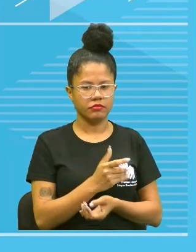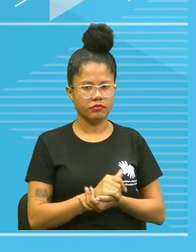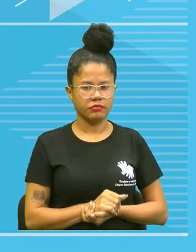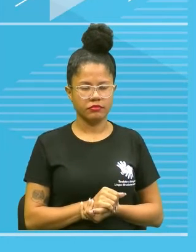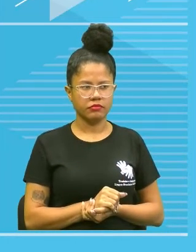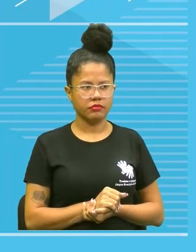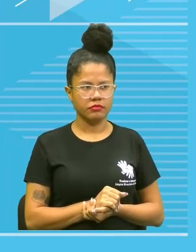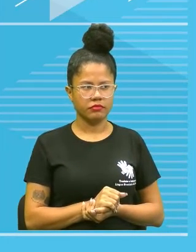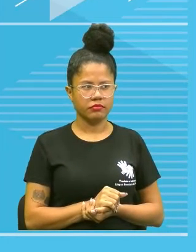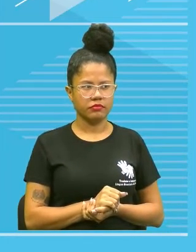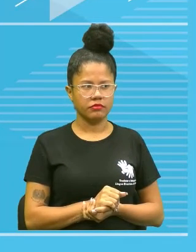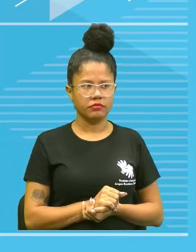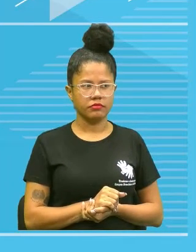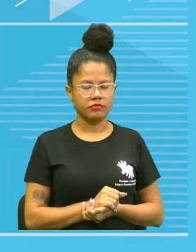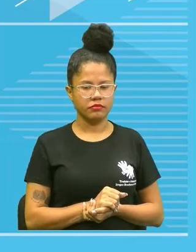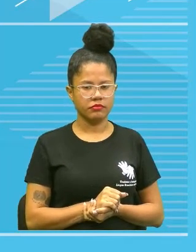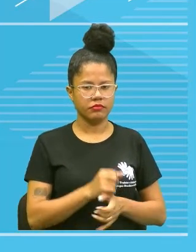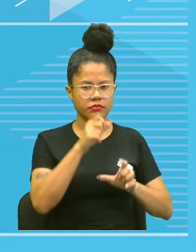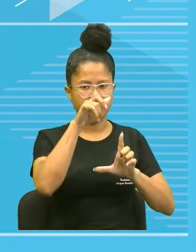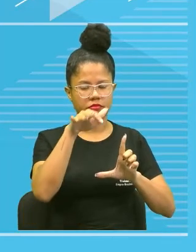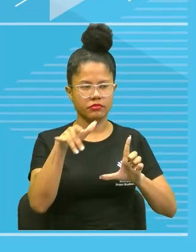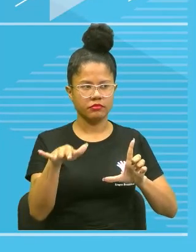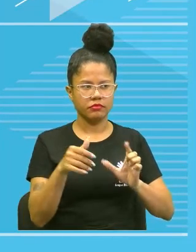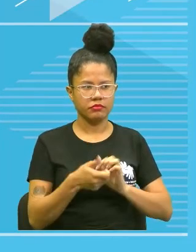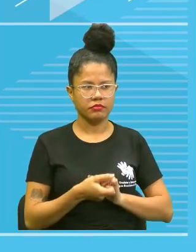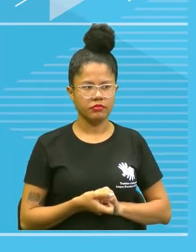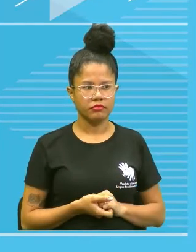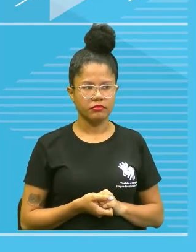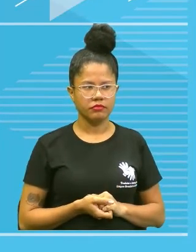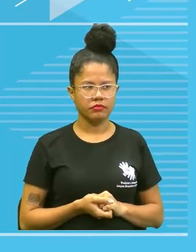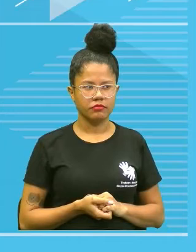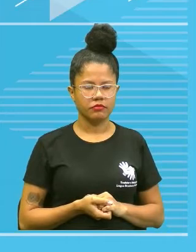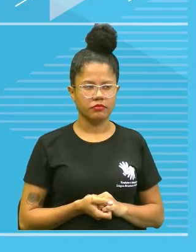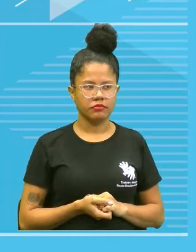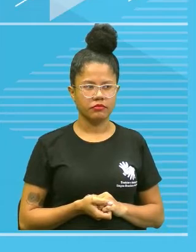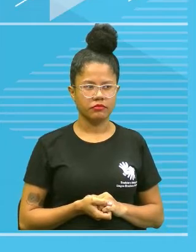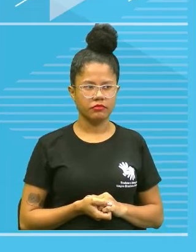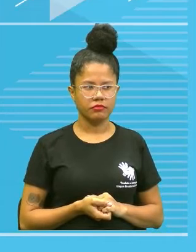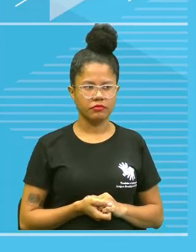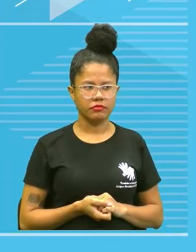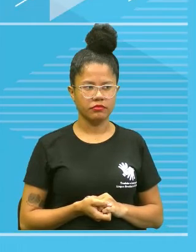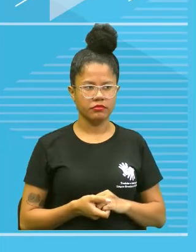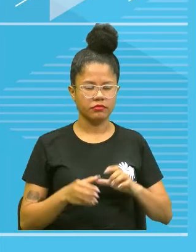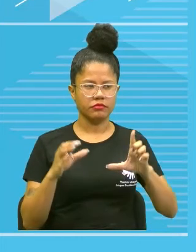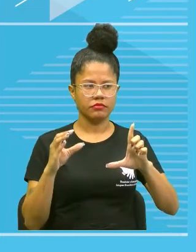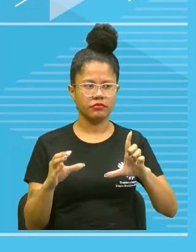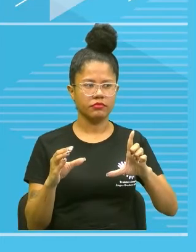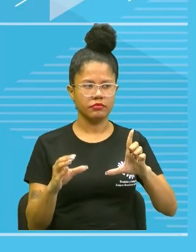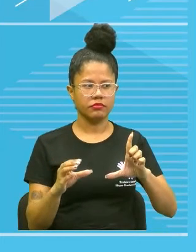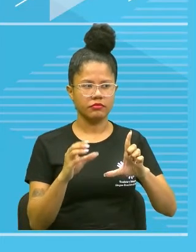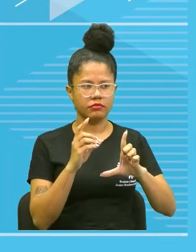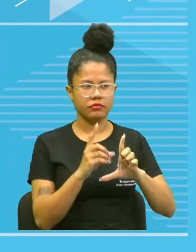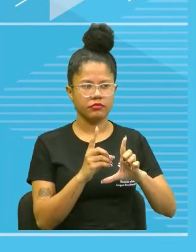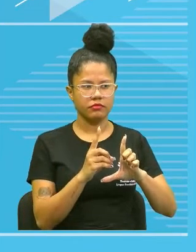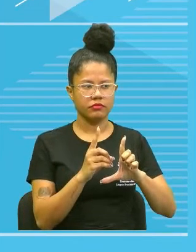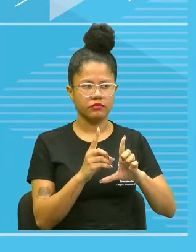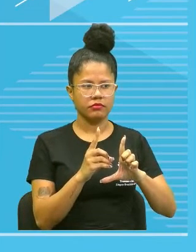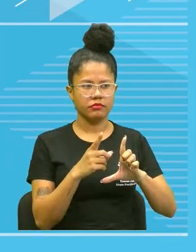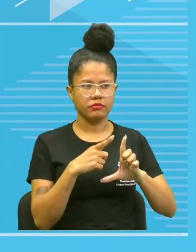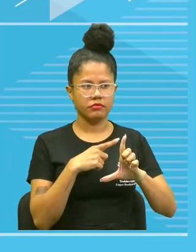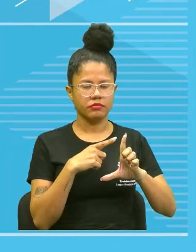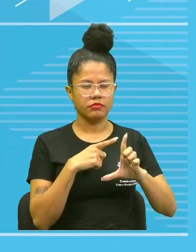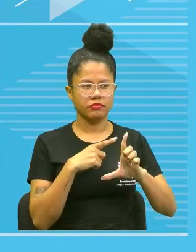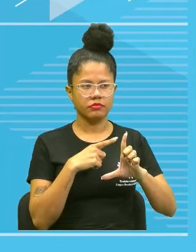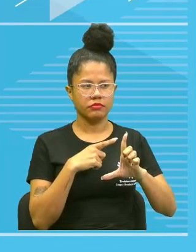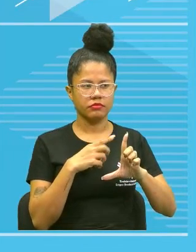uma expansão, ok? Tirar aqui para não poluir muito o gráfico. Do ponto C para o ponto D, eu tenho uma